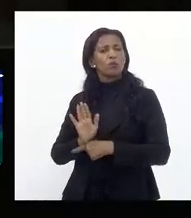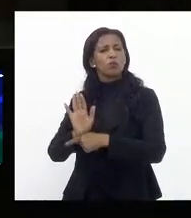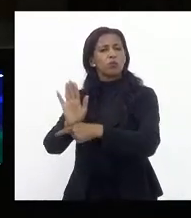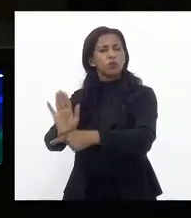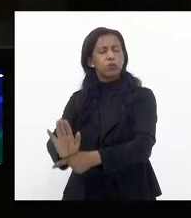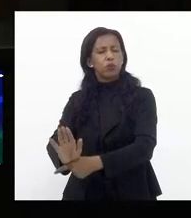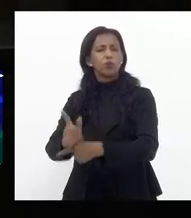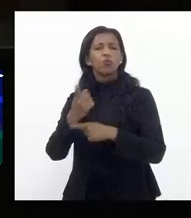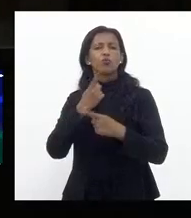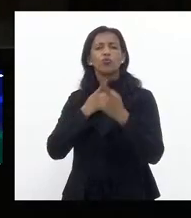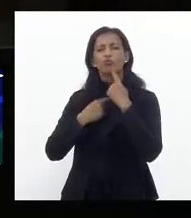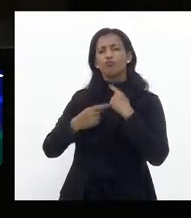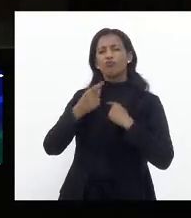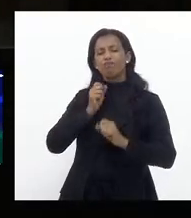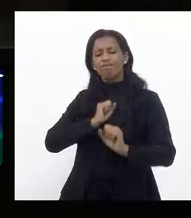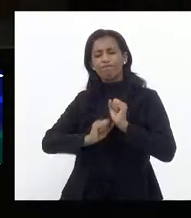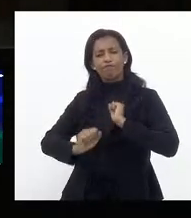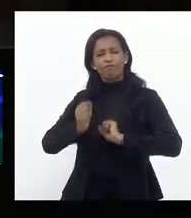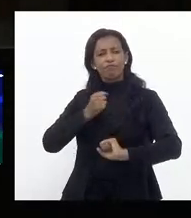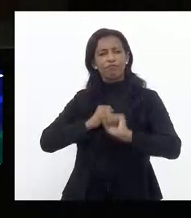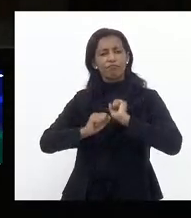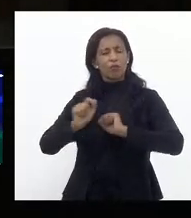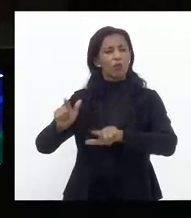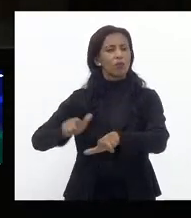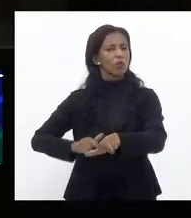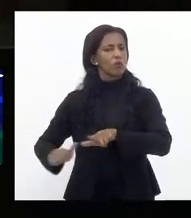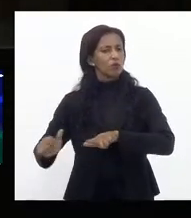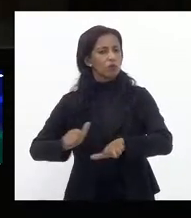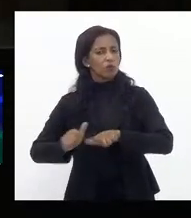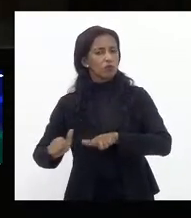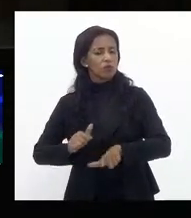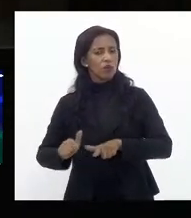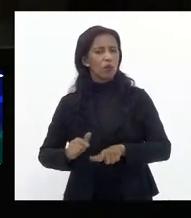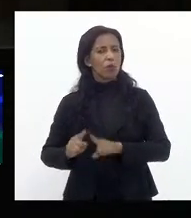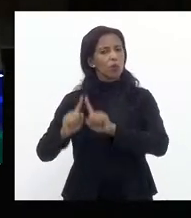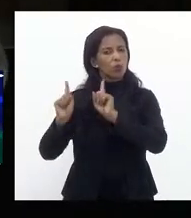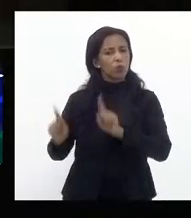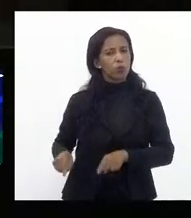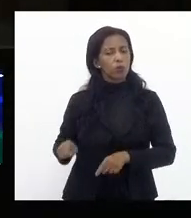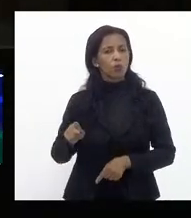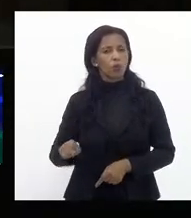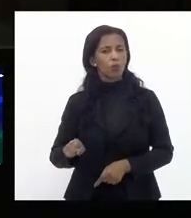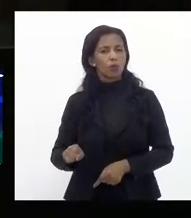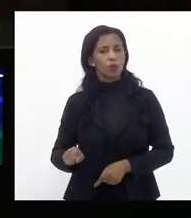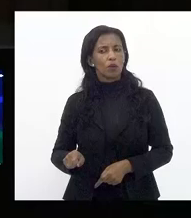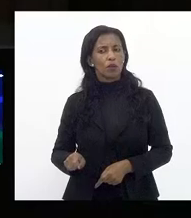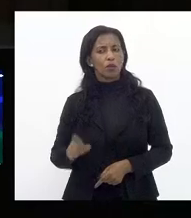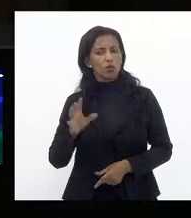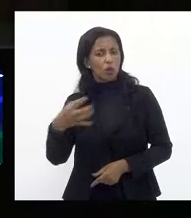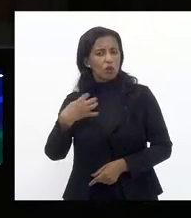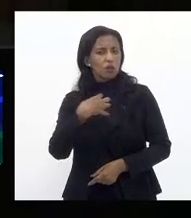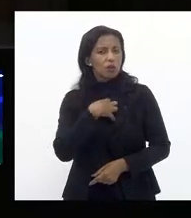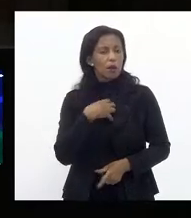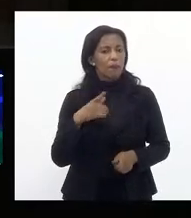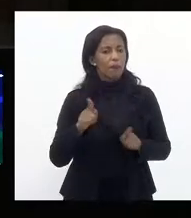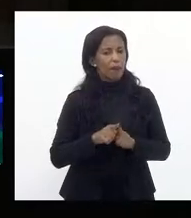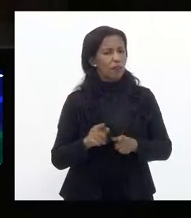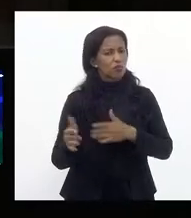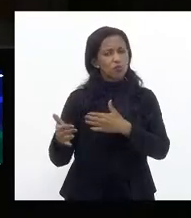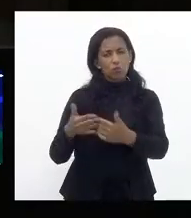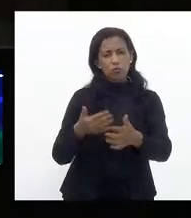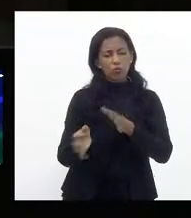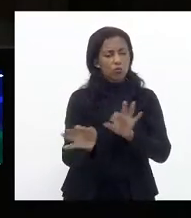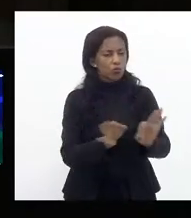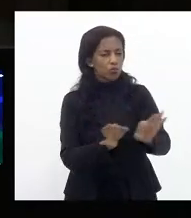os desejos e anseios dos trabalhadores, dos servidores públicos, não só nesse sentido, mas de qualquer